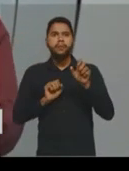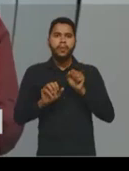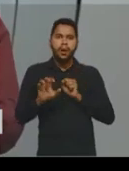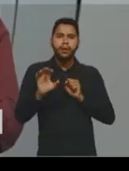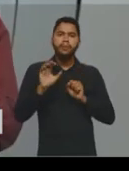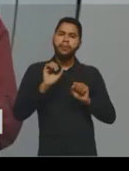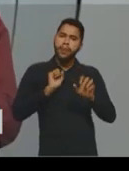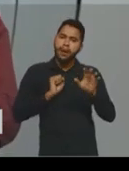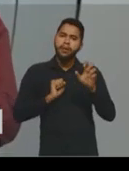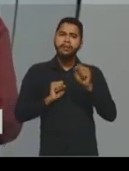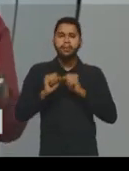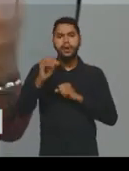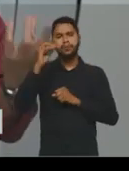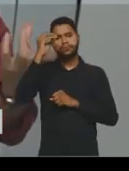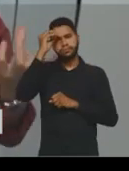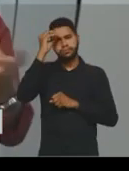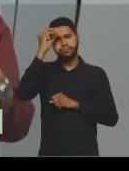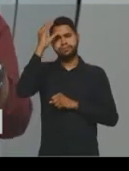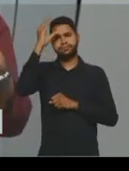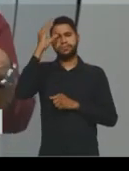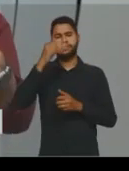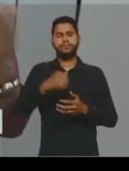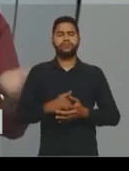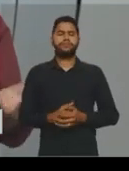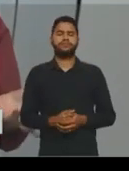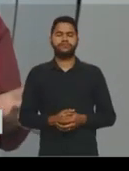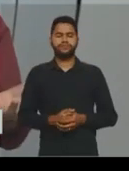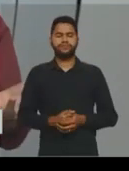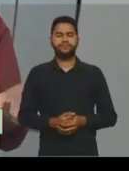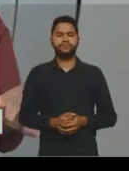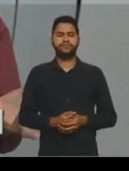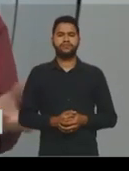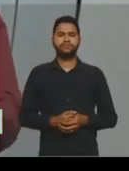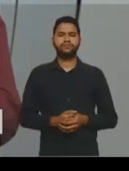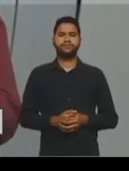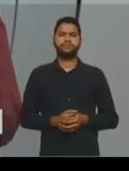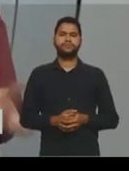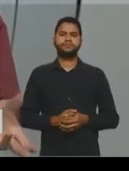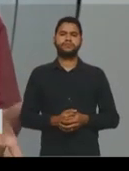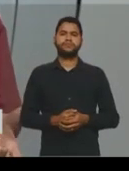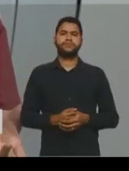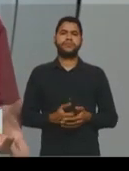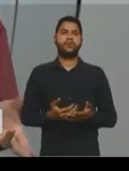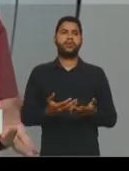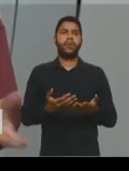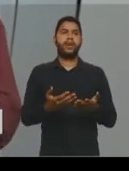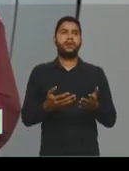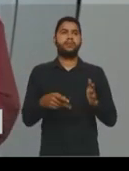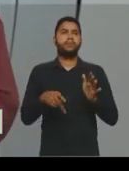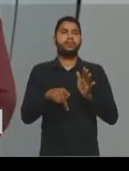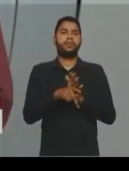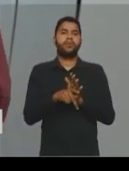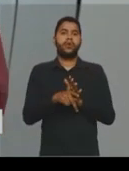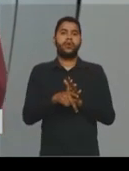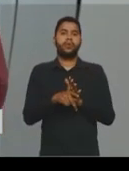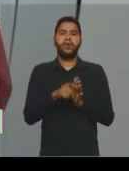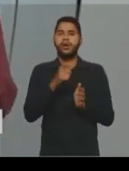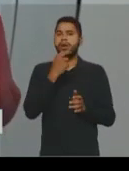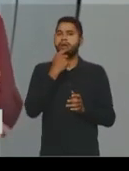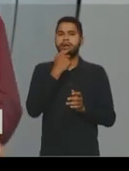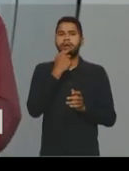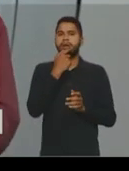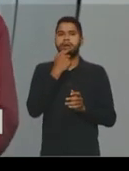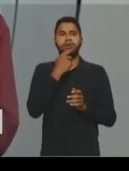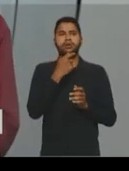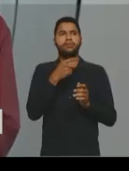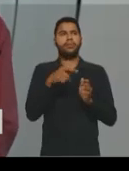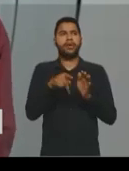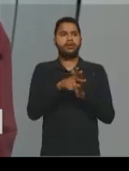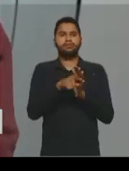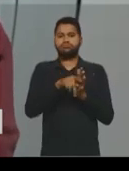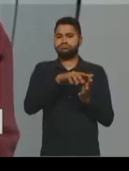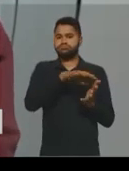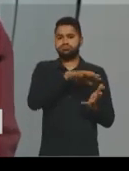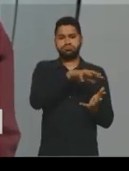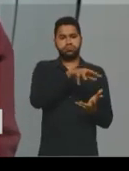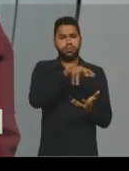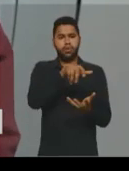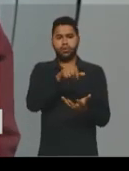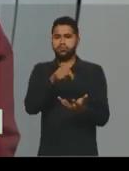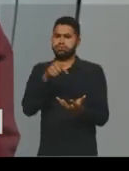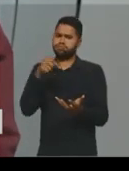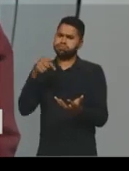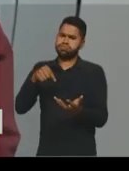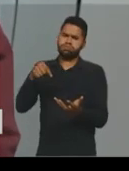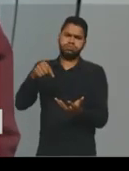inteiro, que é aquela língua de consenso que todo mundo fala, então não é de ninguém mais. Então a língua inglesa é patrimônio da humanidade. E hoje ela